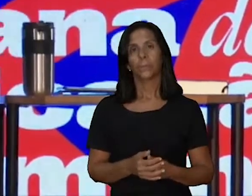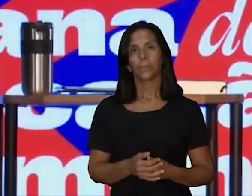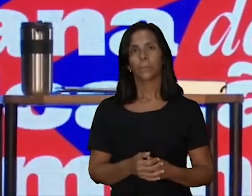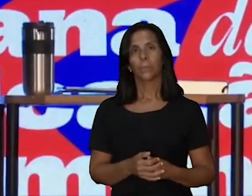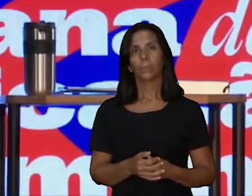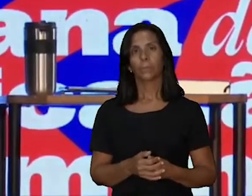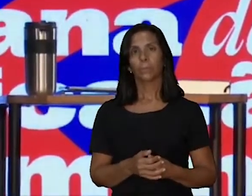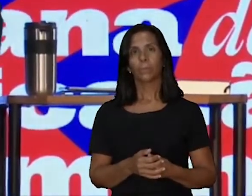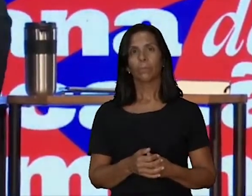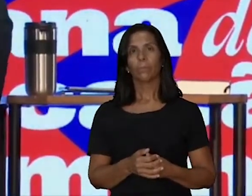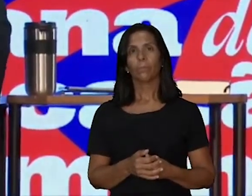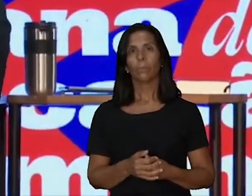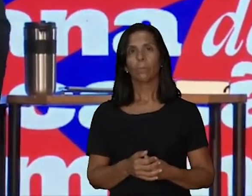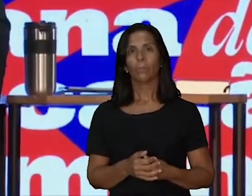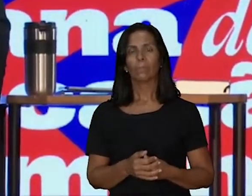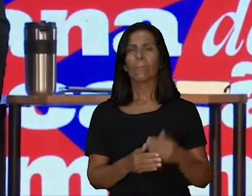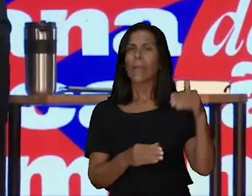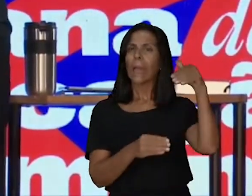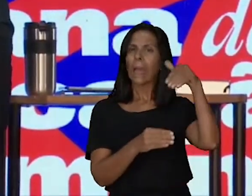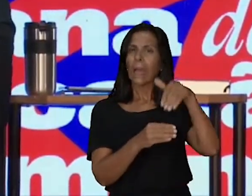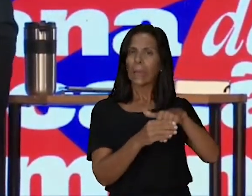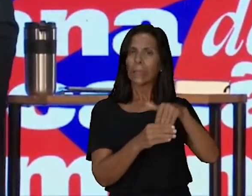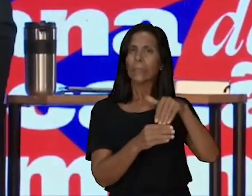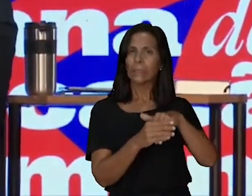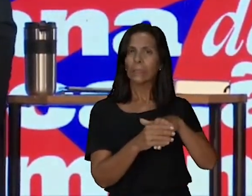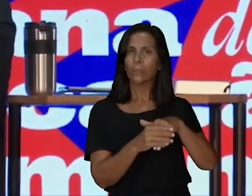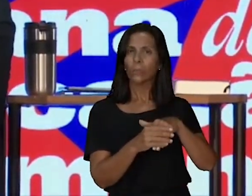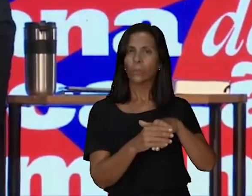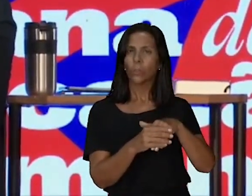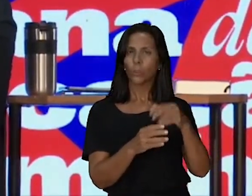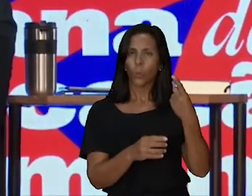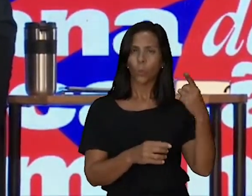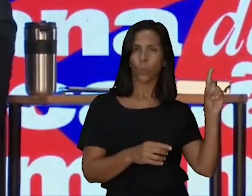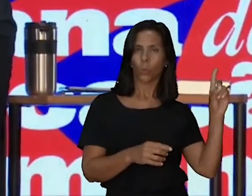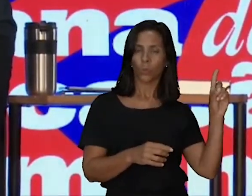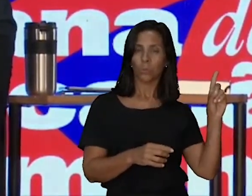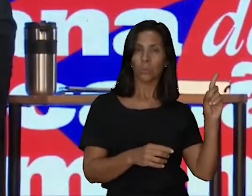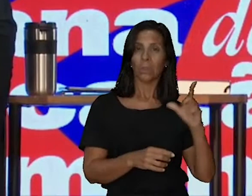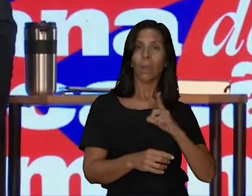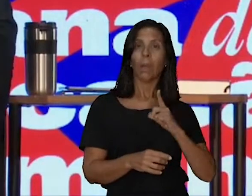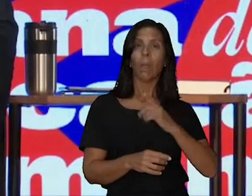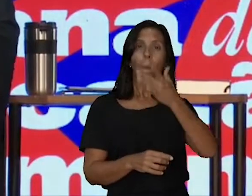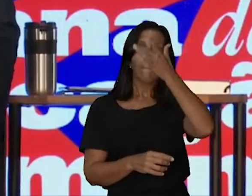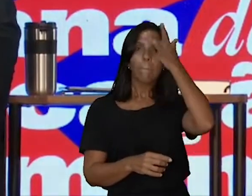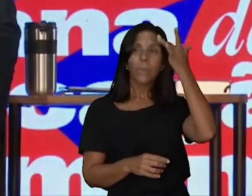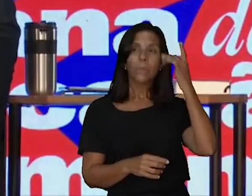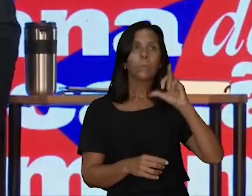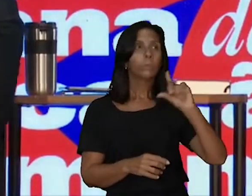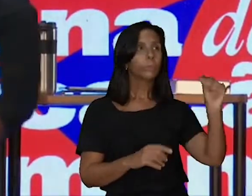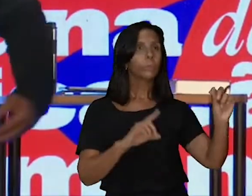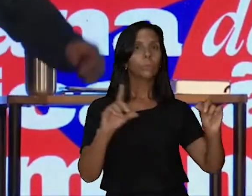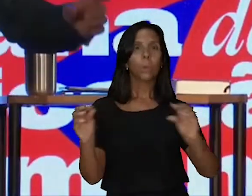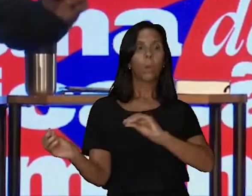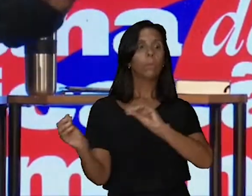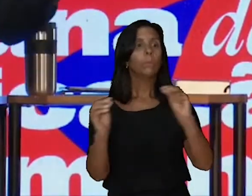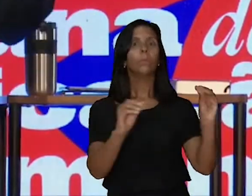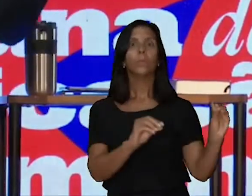Nas últimas eleições, teve gente que saiu dessa igreja. Teve gente que se revoltou.